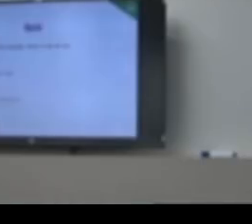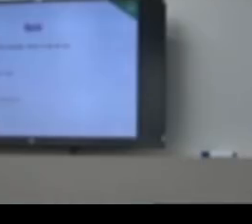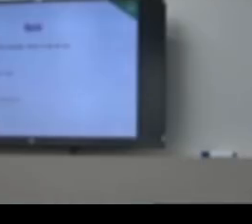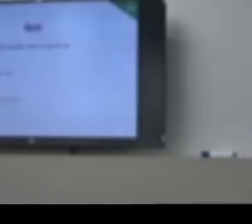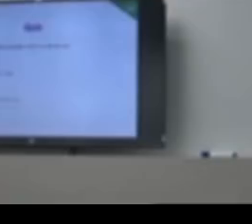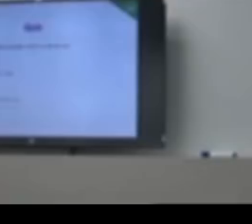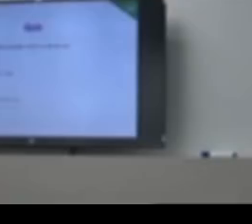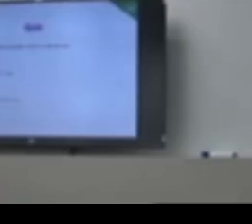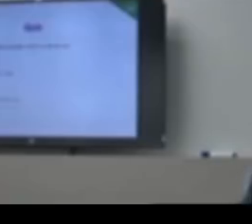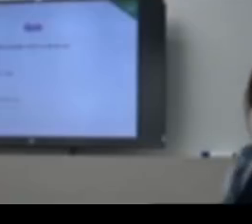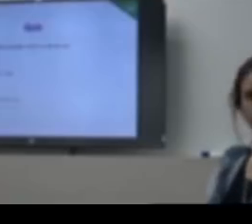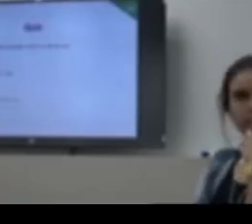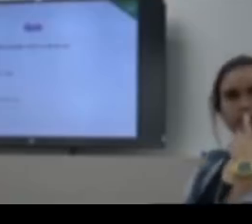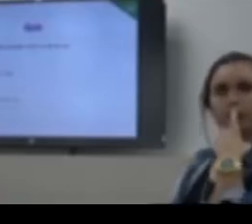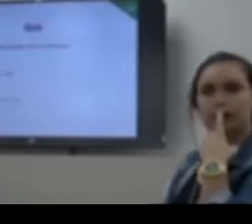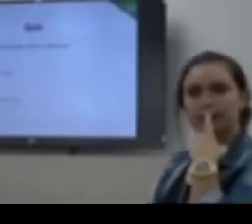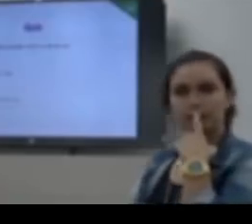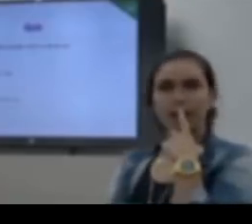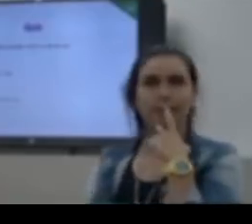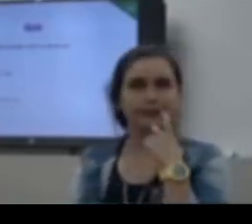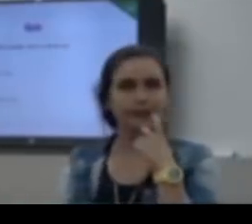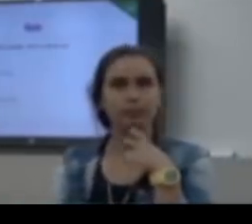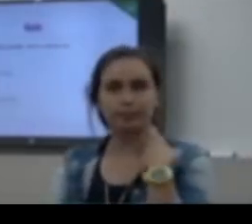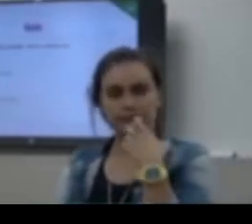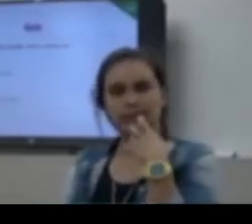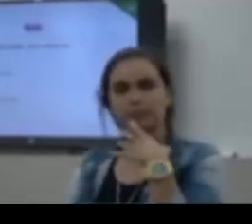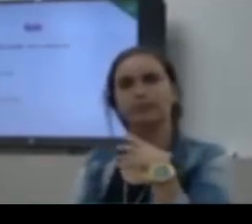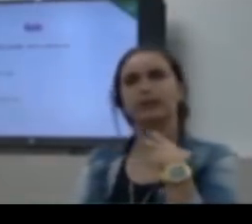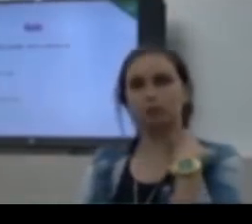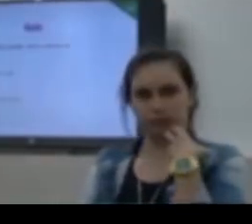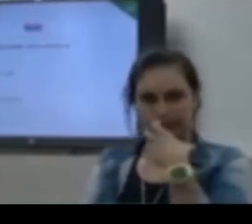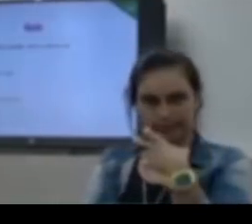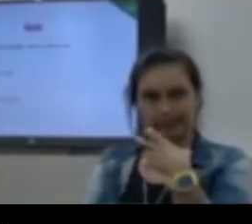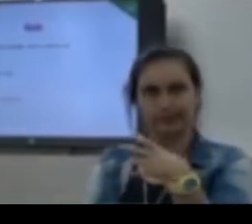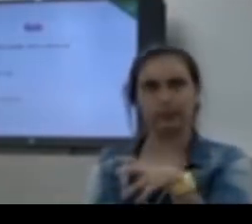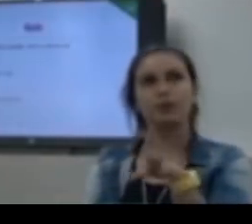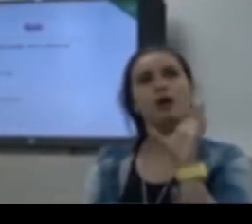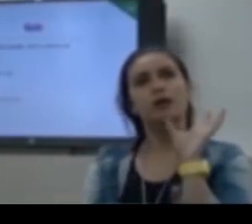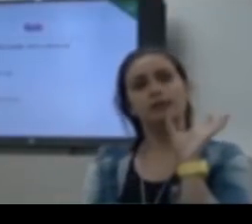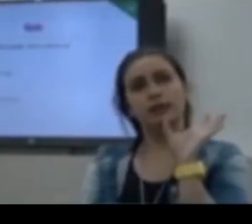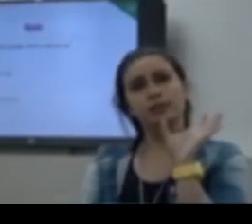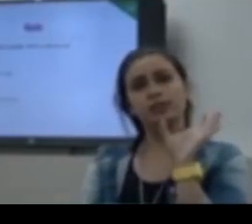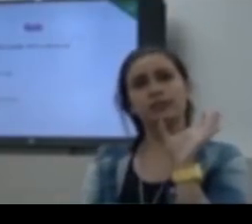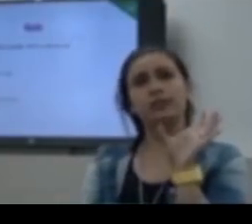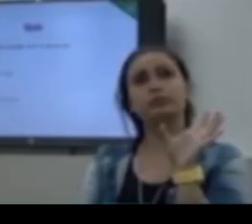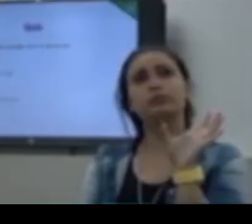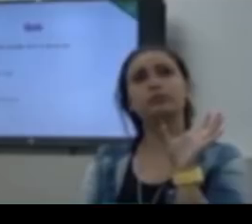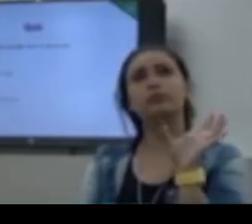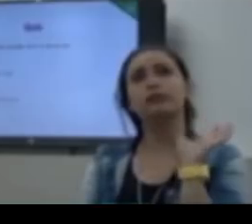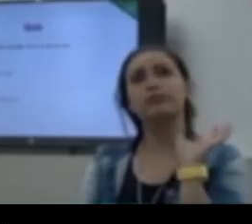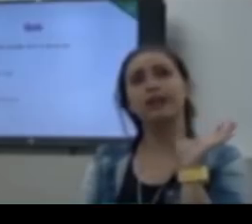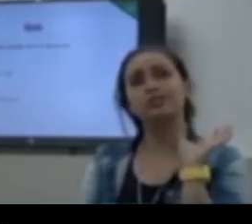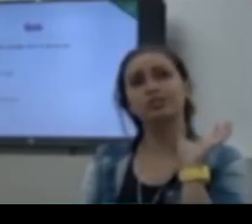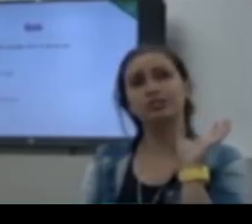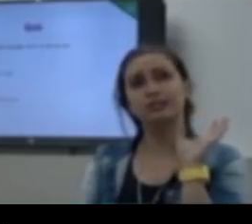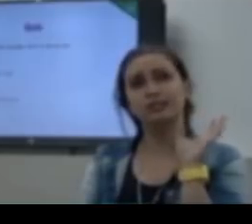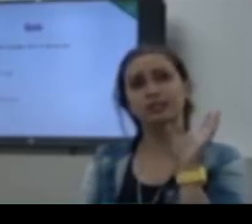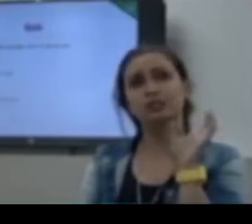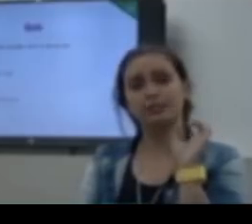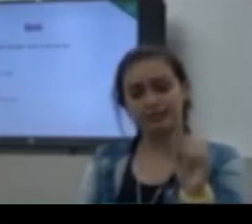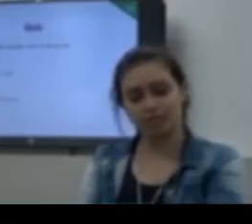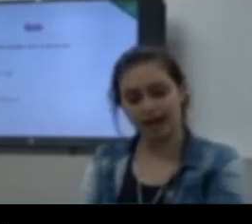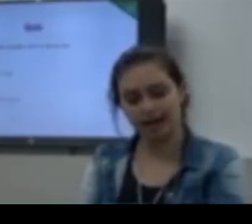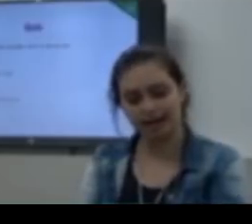Vamos lá, gente? Antes de responder, vamos dar uma olhada no mapa, então, para poder responder com certeza? Então, a gente está falando da faixa